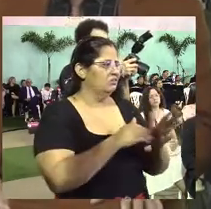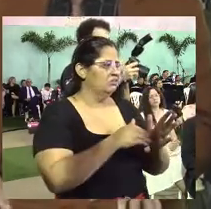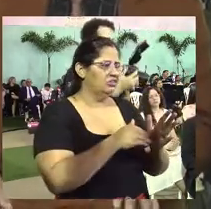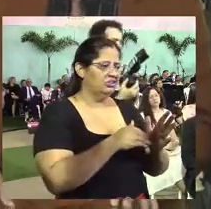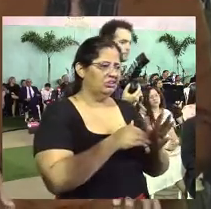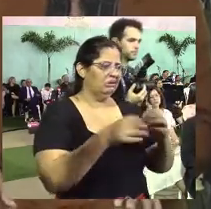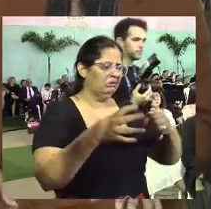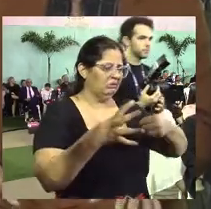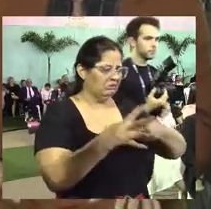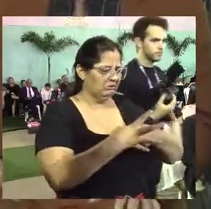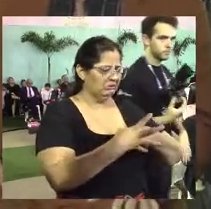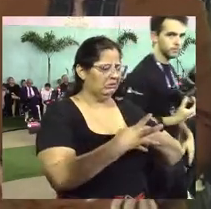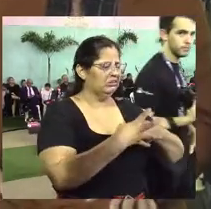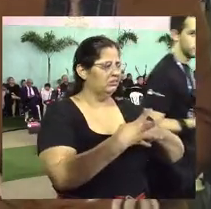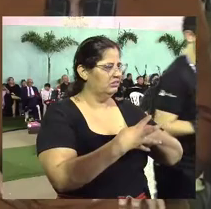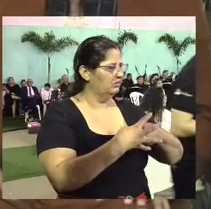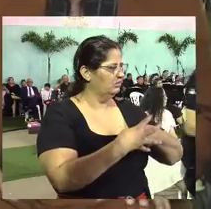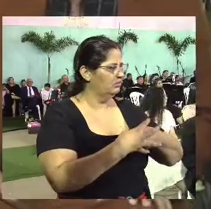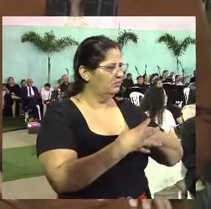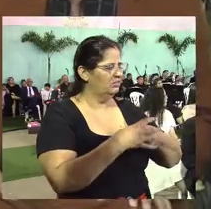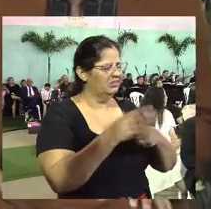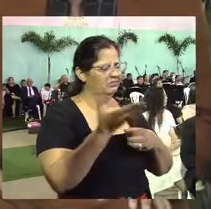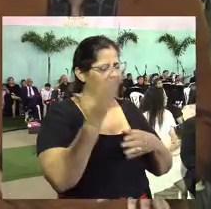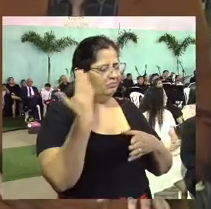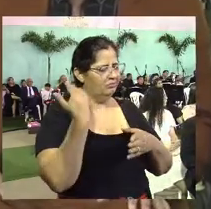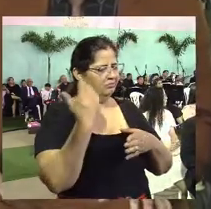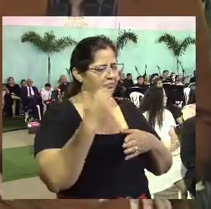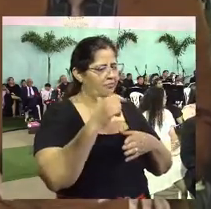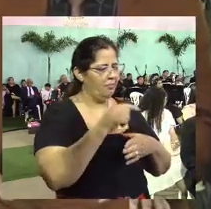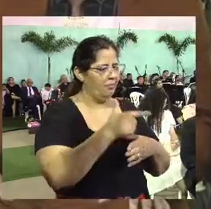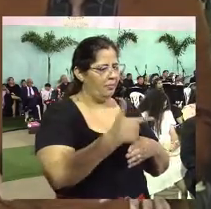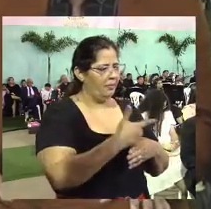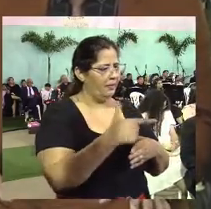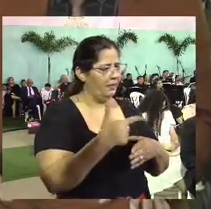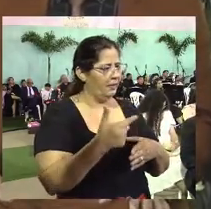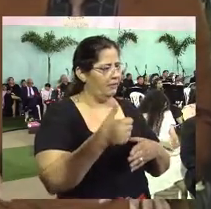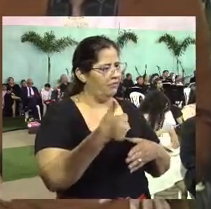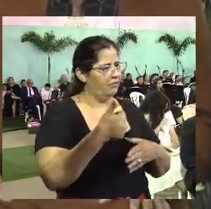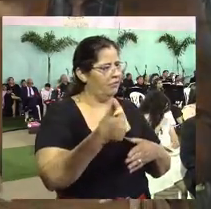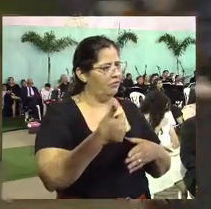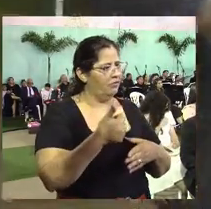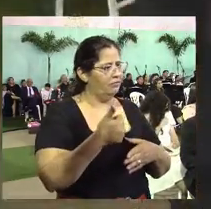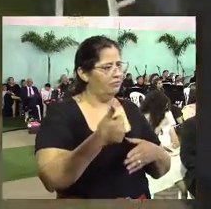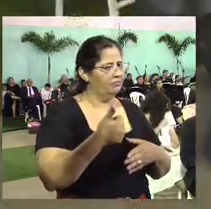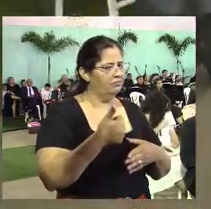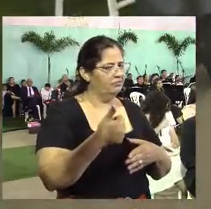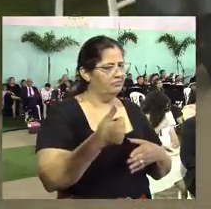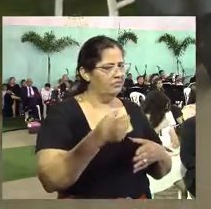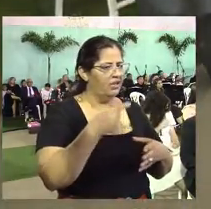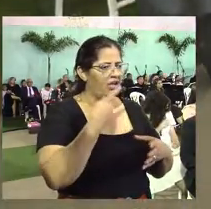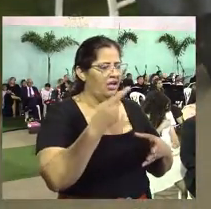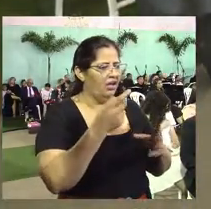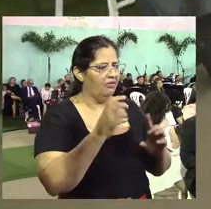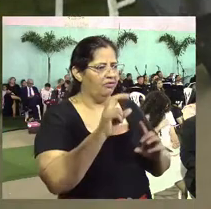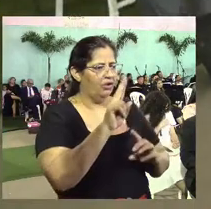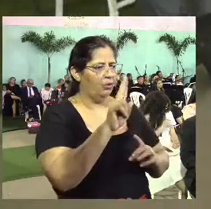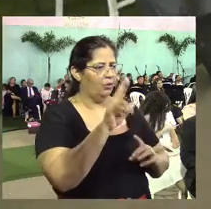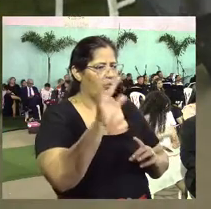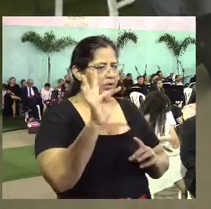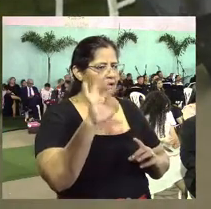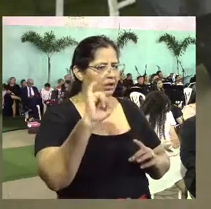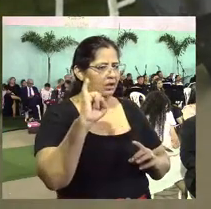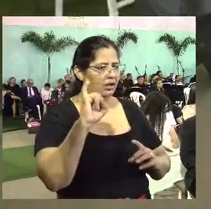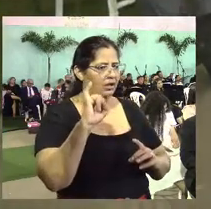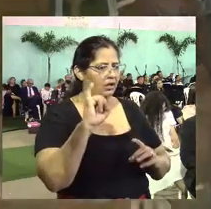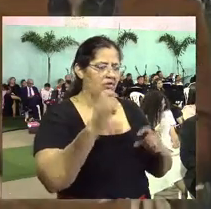Pastor André pandemia 2020 21 e agora eu vou para UTI pregar e os médicos pastor tu não pode